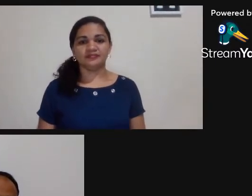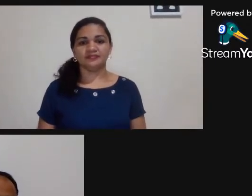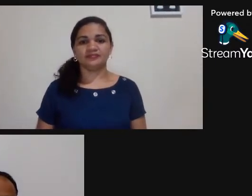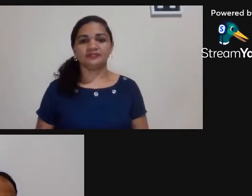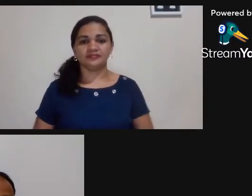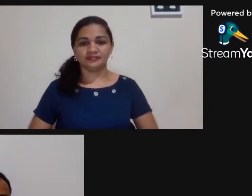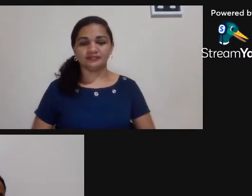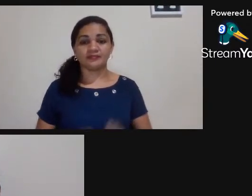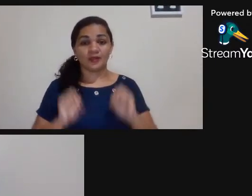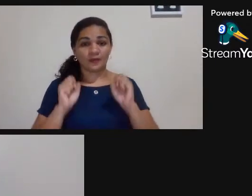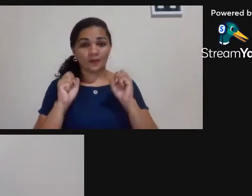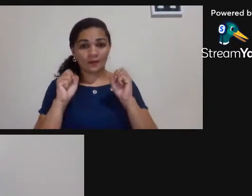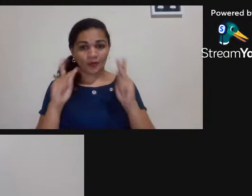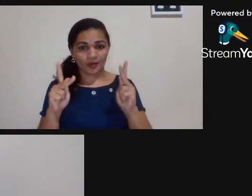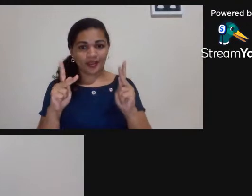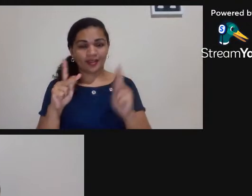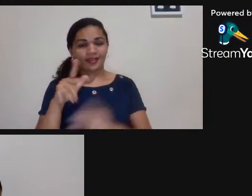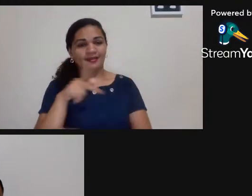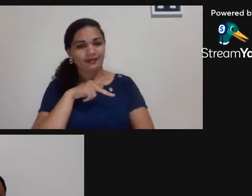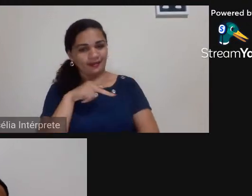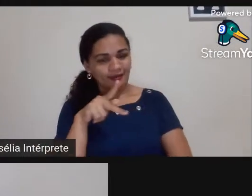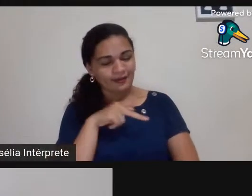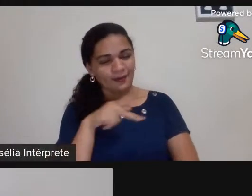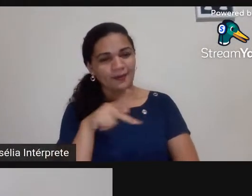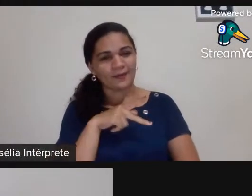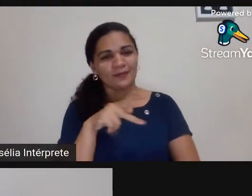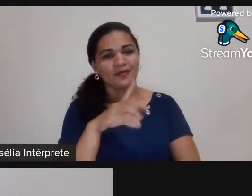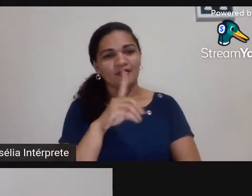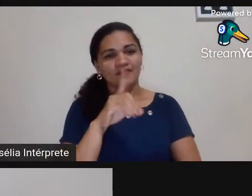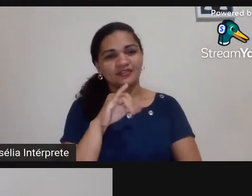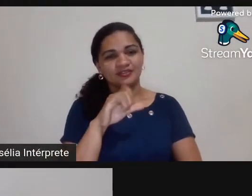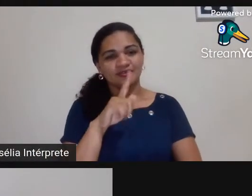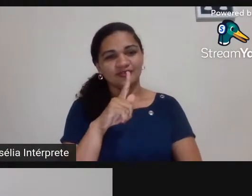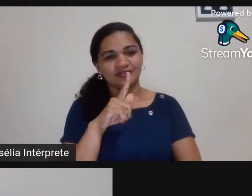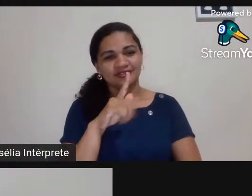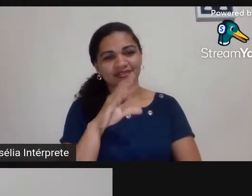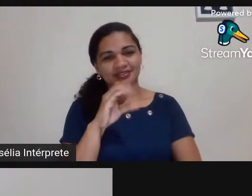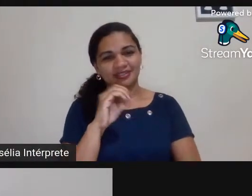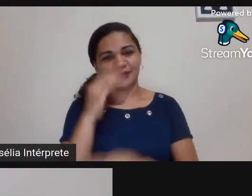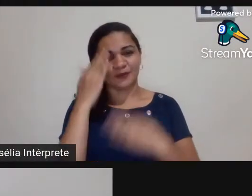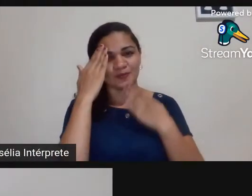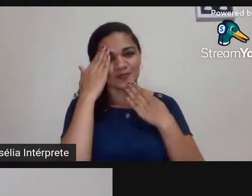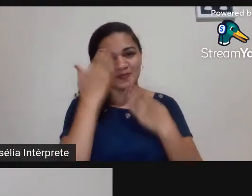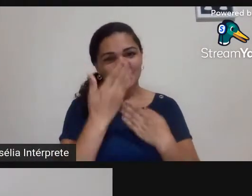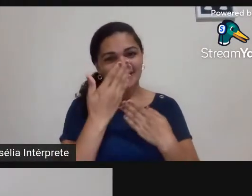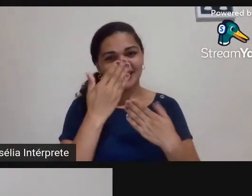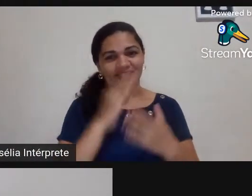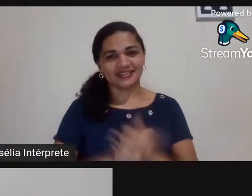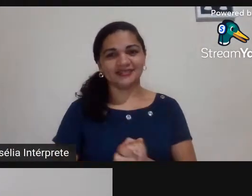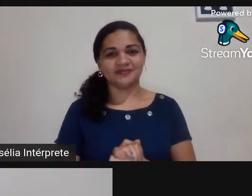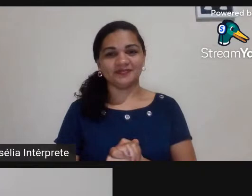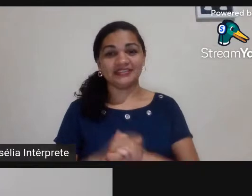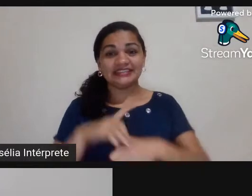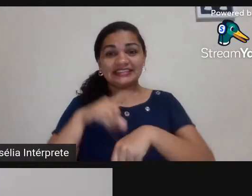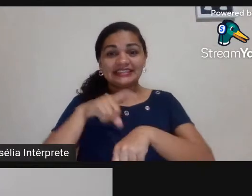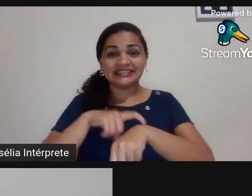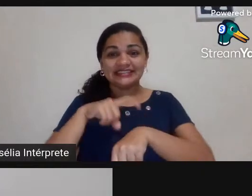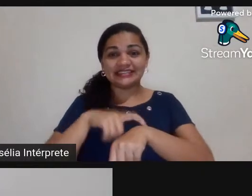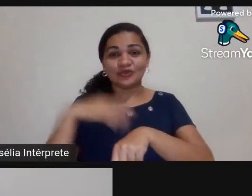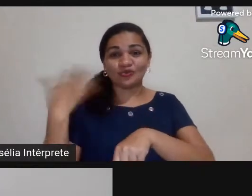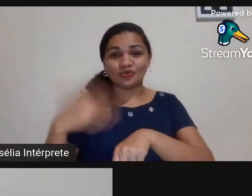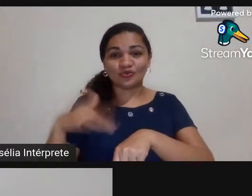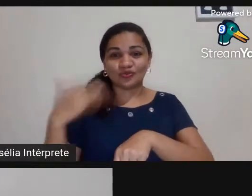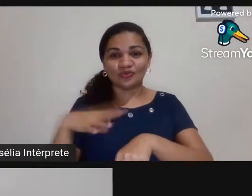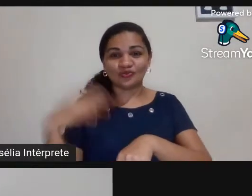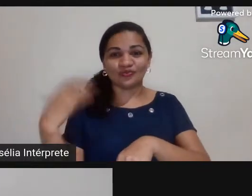o Ok professor professor Diego Obrigado o Edson queimei muito tempo um